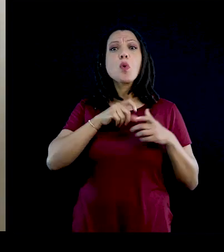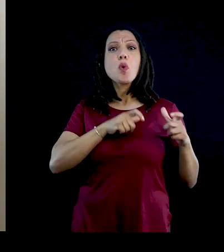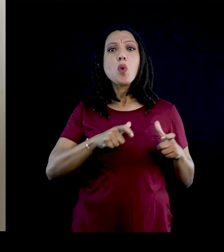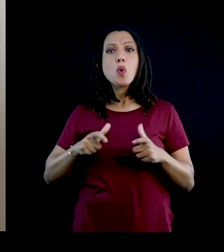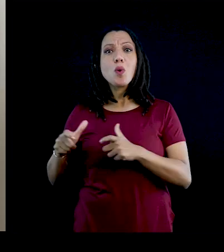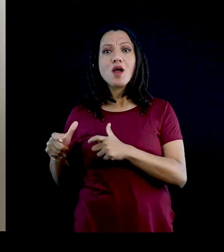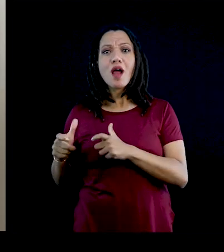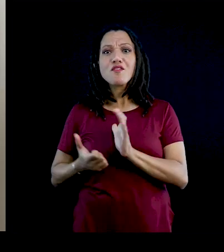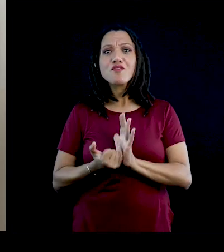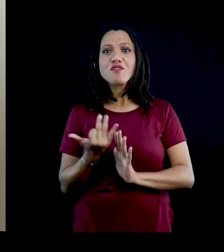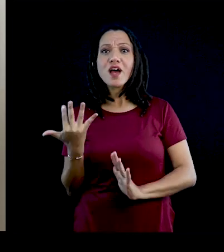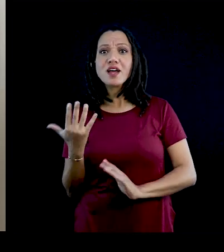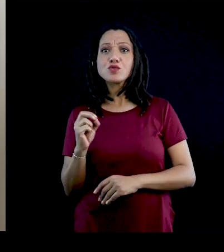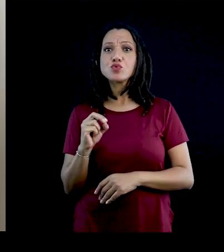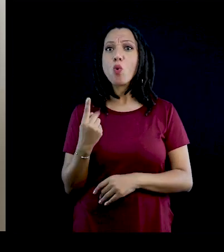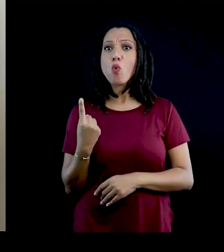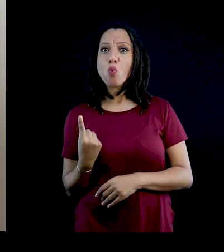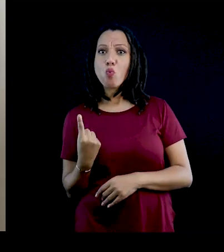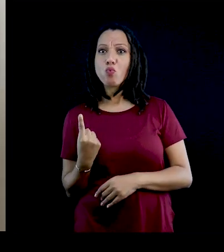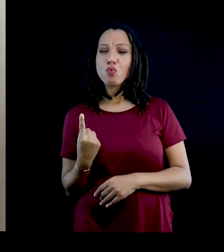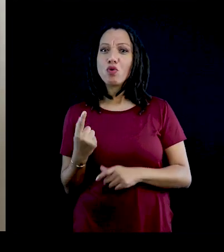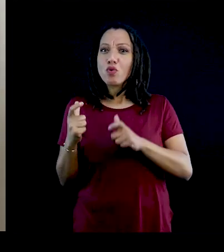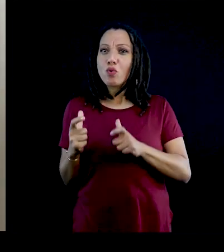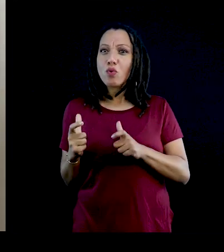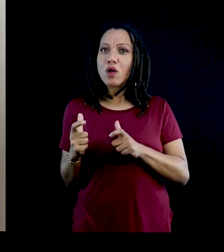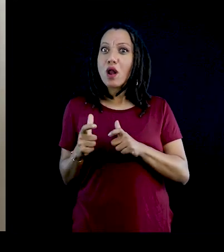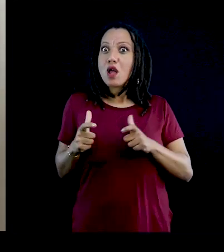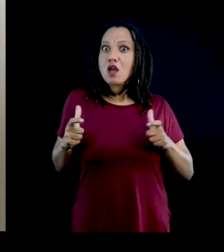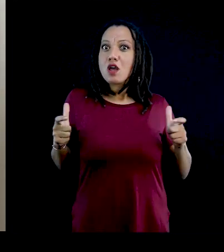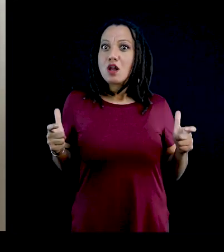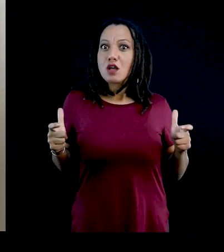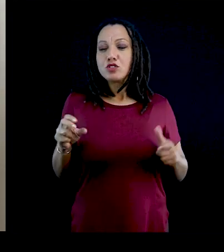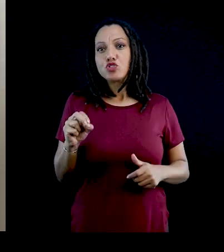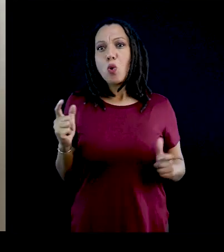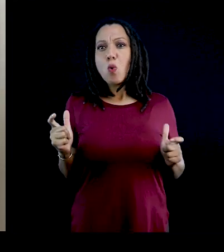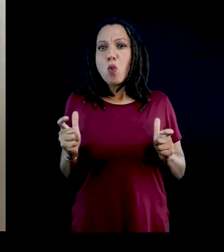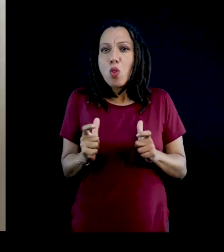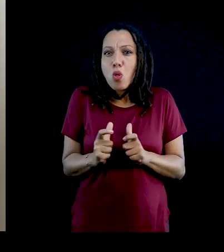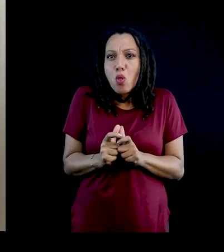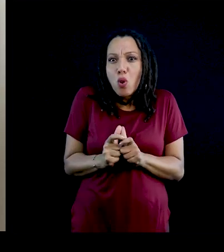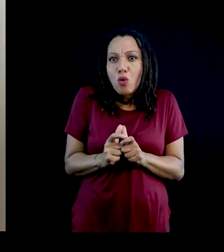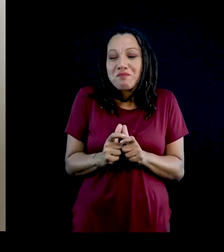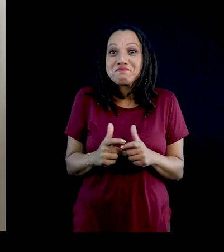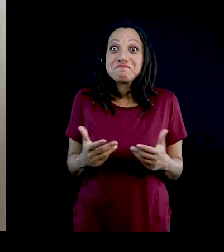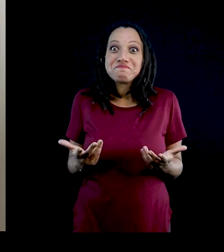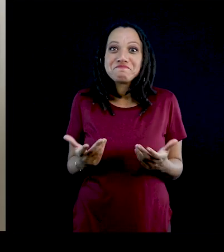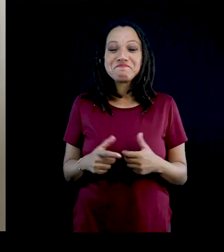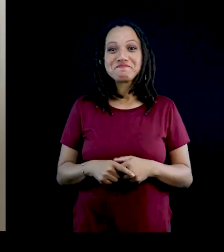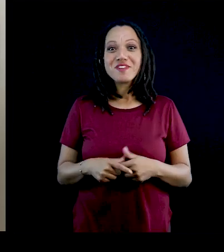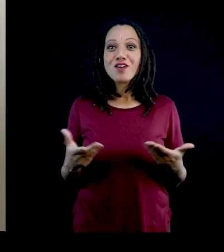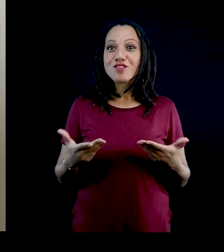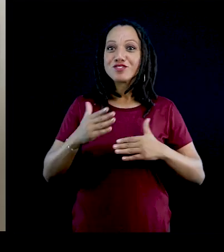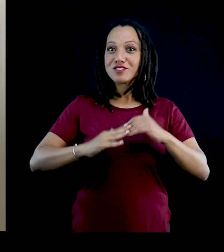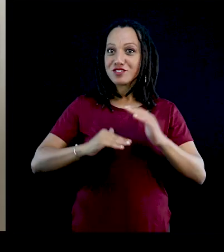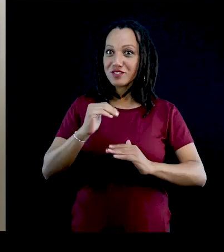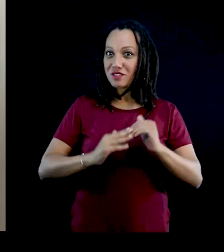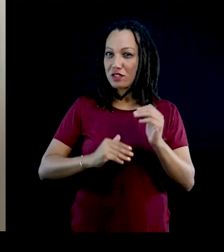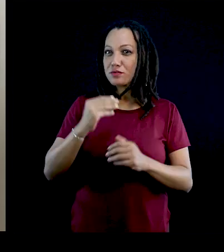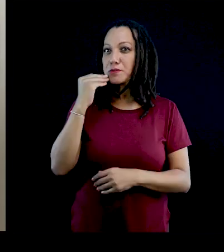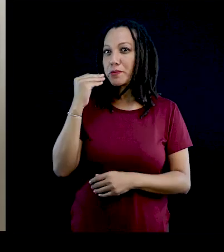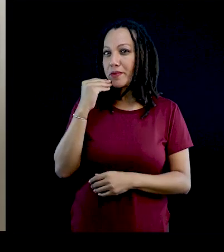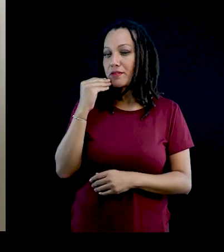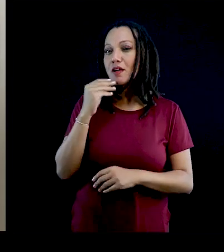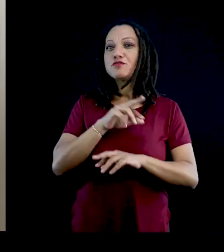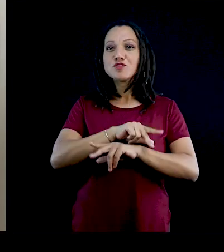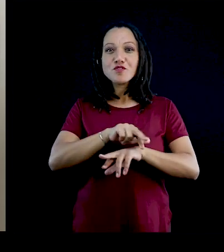seria apenas um lugar? Será que seria um lugar gigante ou um lugar pequenininho? Bom, na atividade de hoje a gente vai poder experimentar